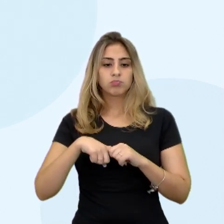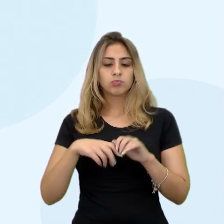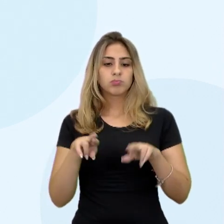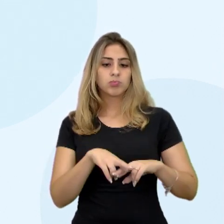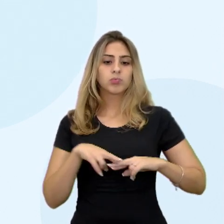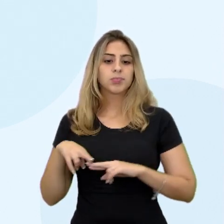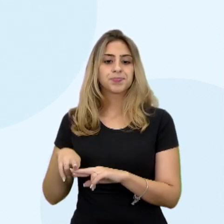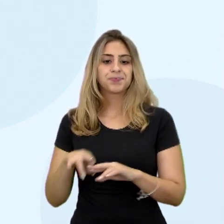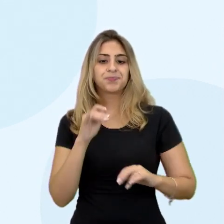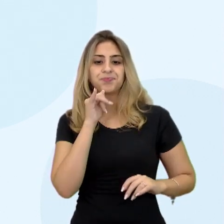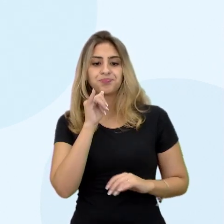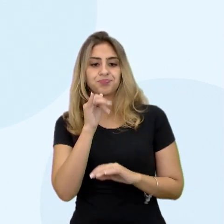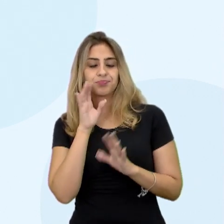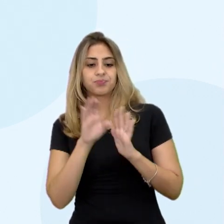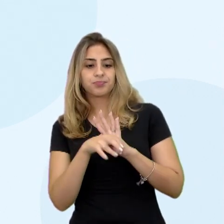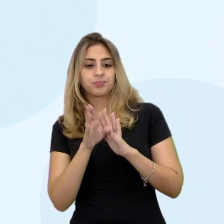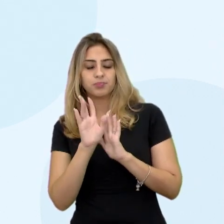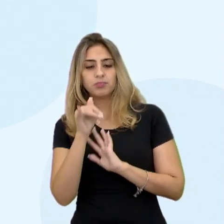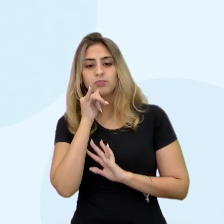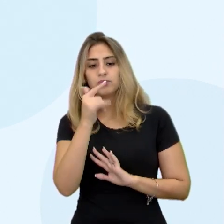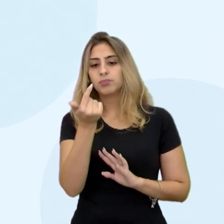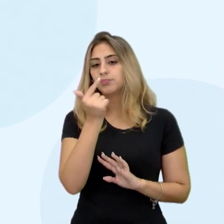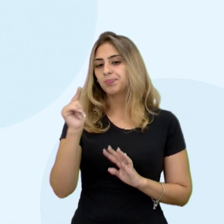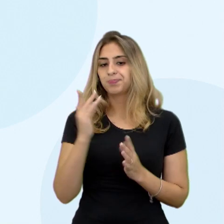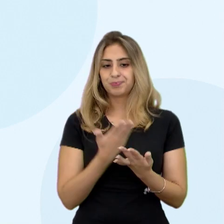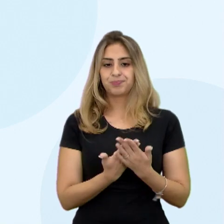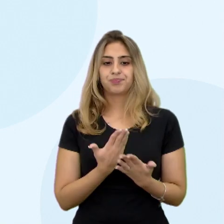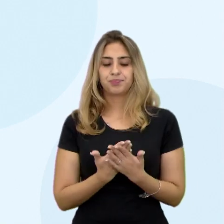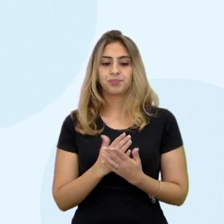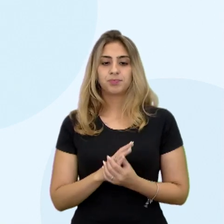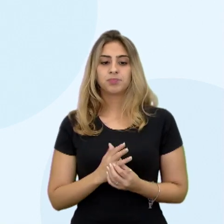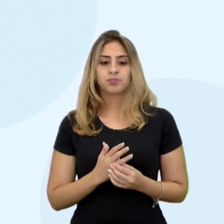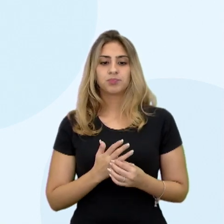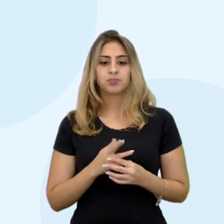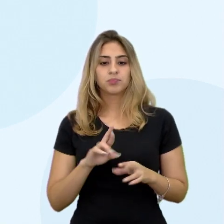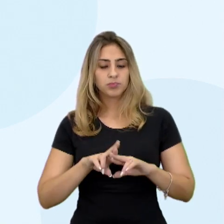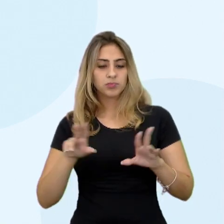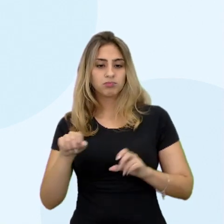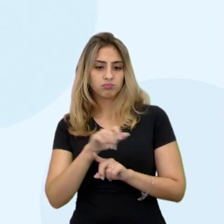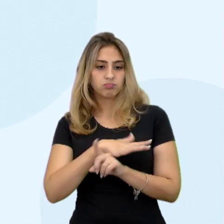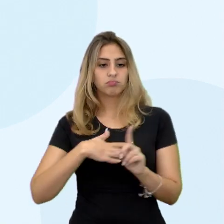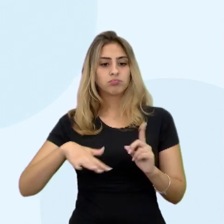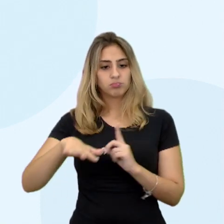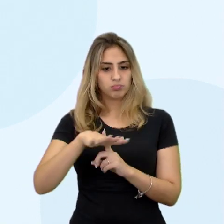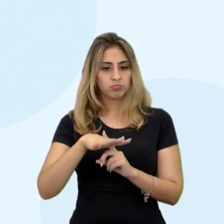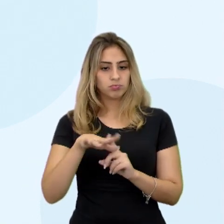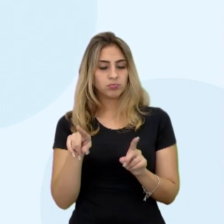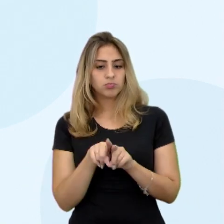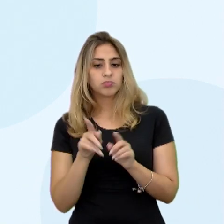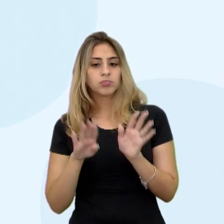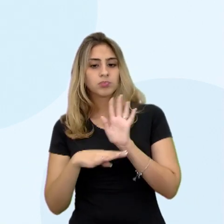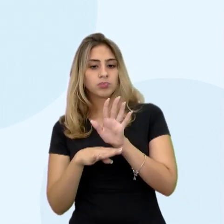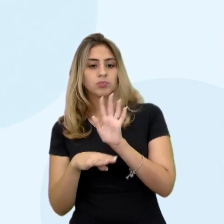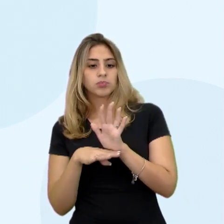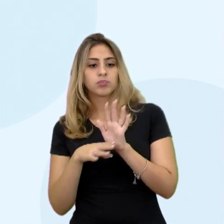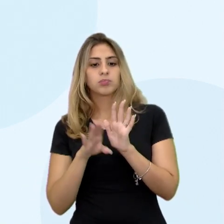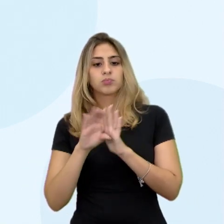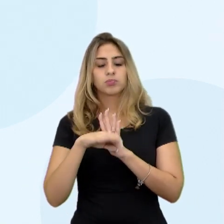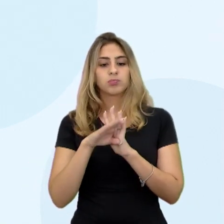do conceito de paisagem, que já foi falado na outra aula. Em diferentes sociedades, as contribuições dos